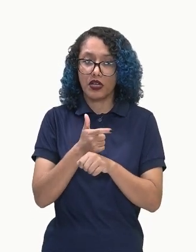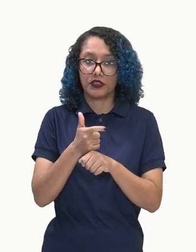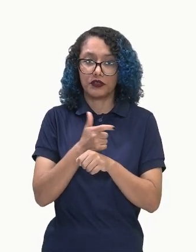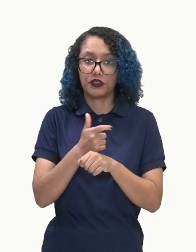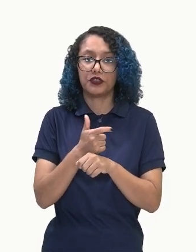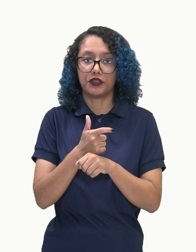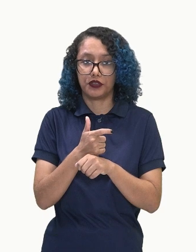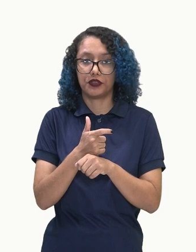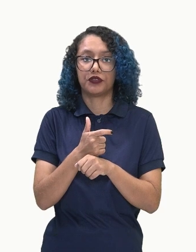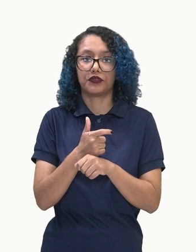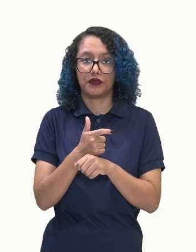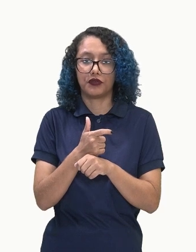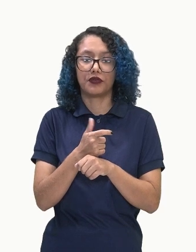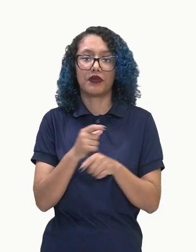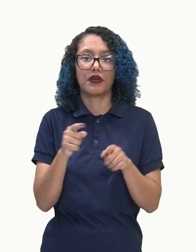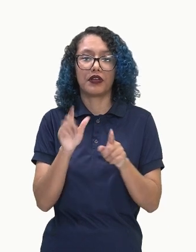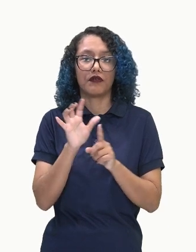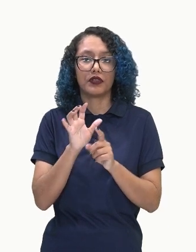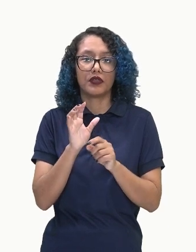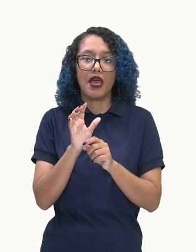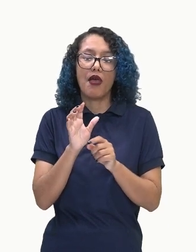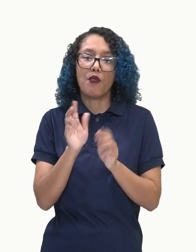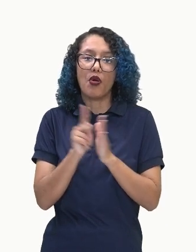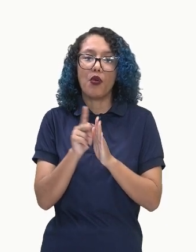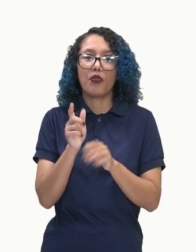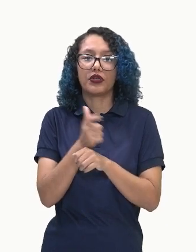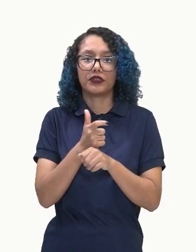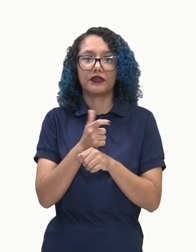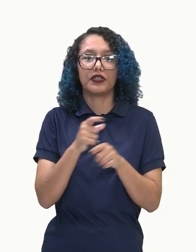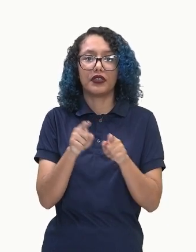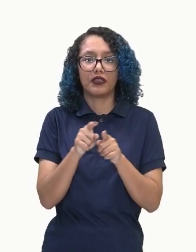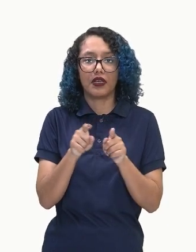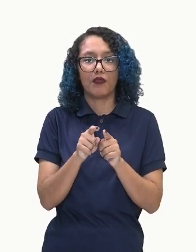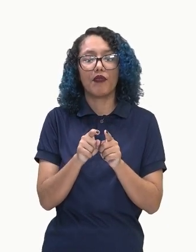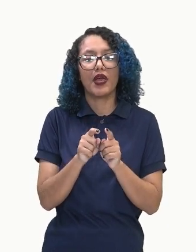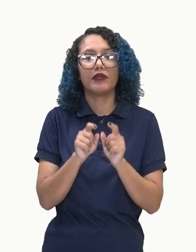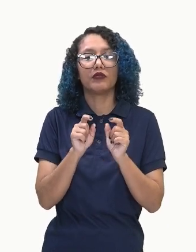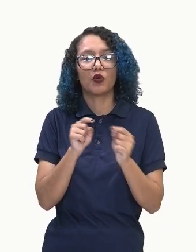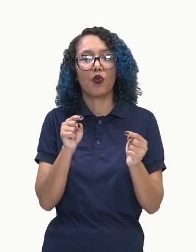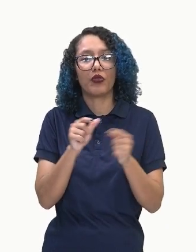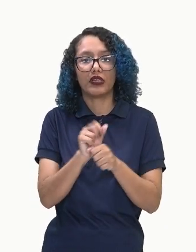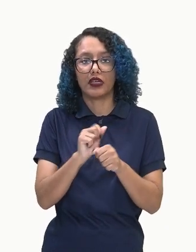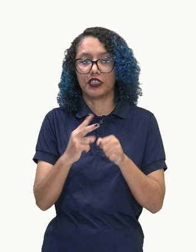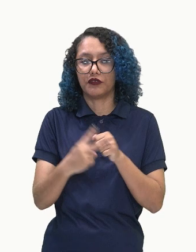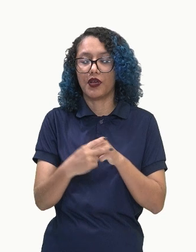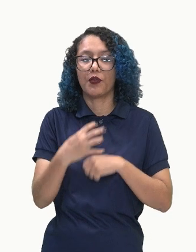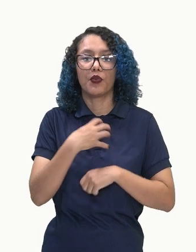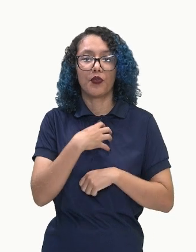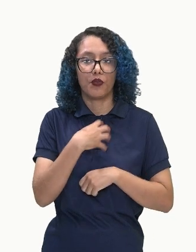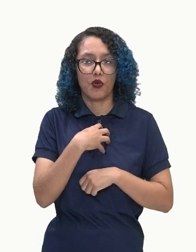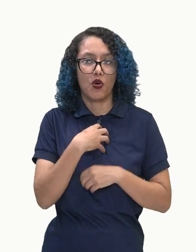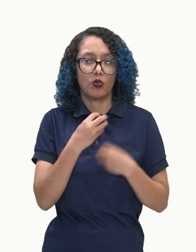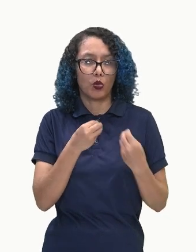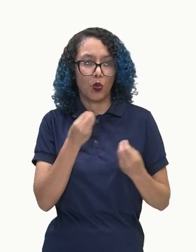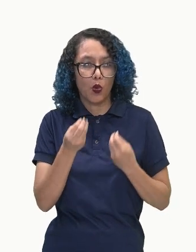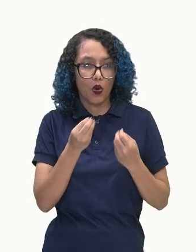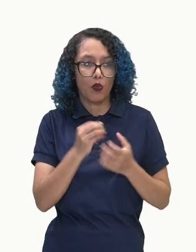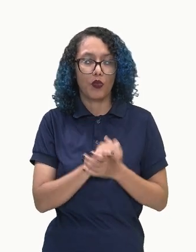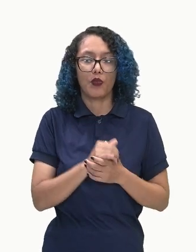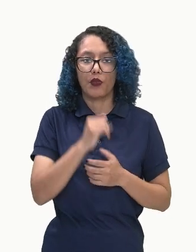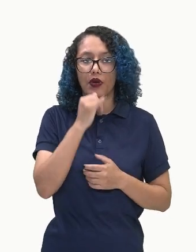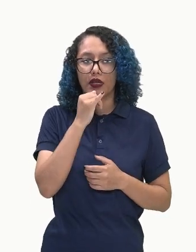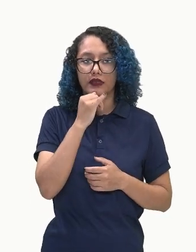classificados como advérbios de maneira, adverbs of manner, ou advérbio de modo também. Veja alguns exemplos. Nós temos